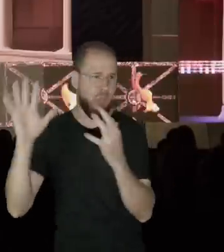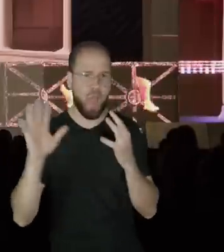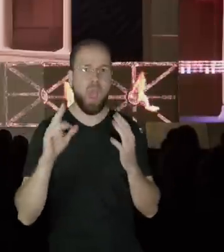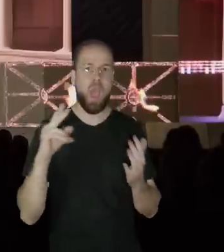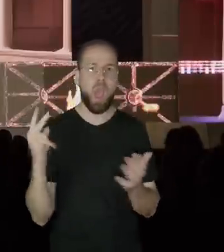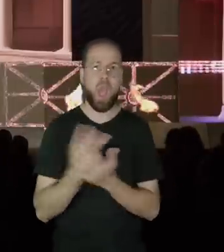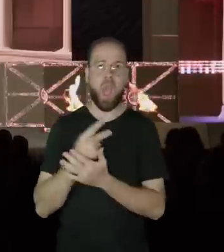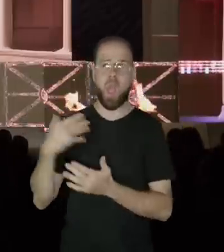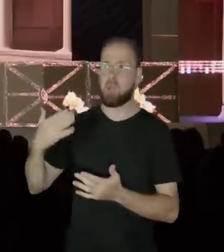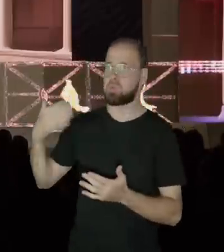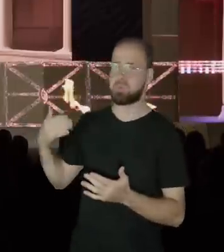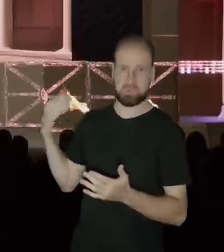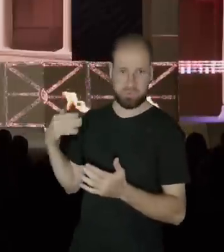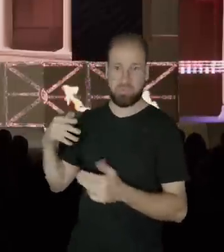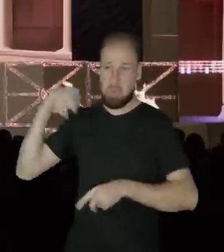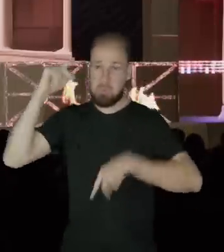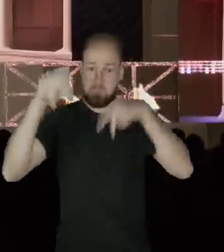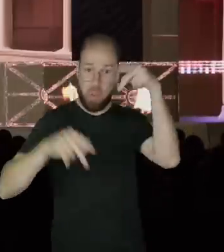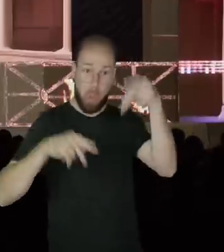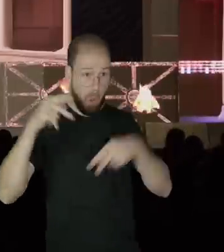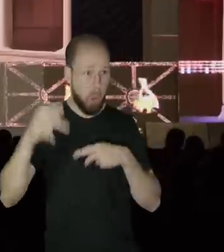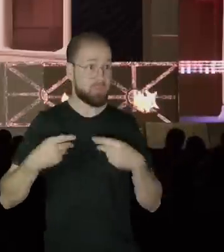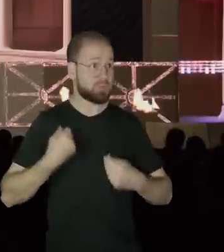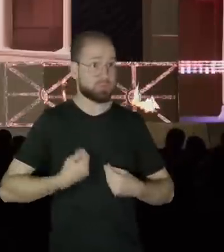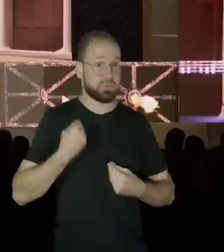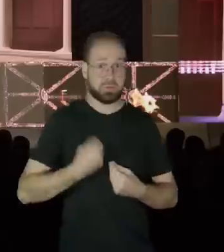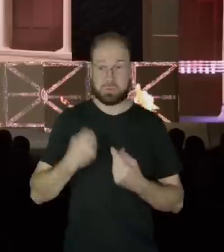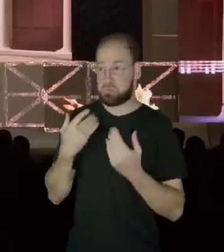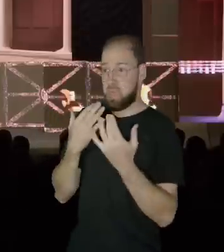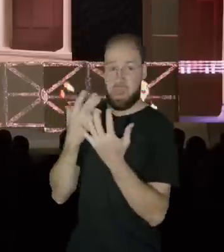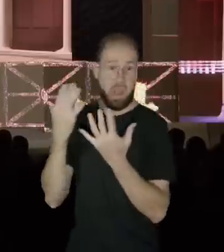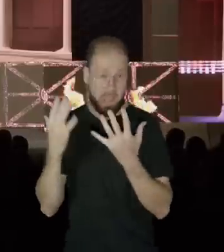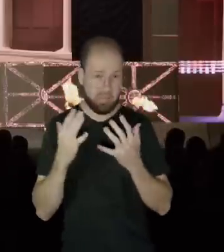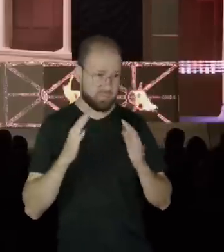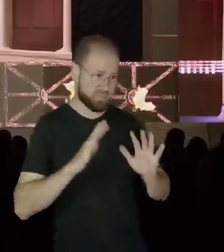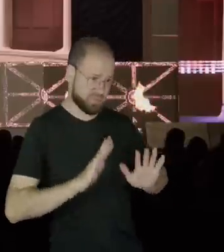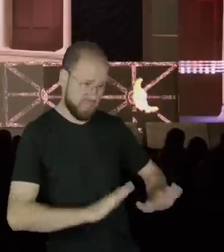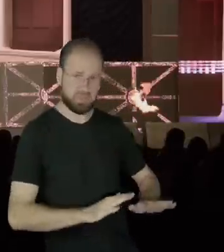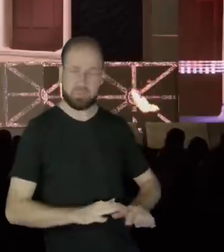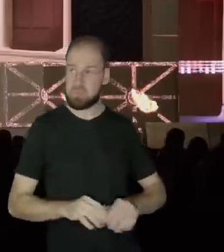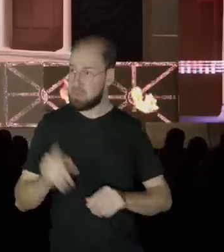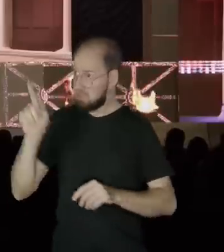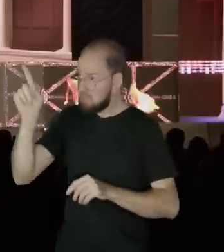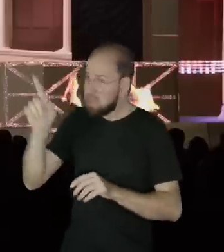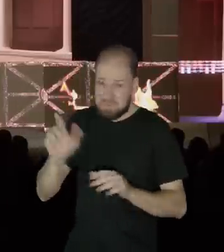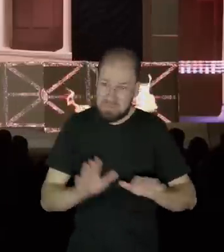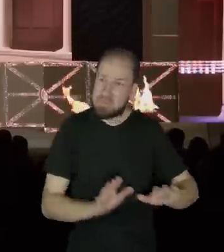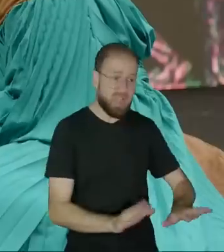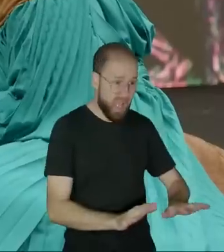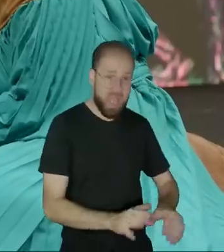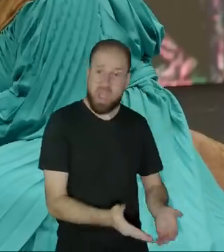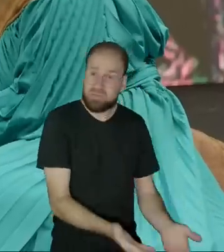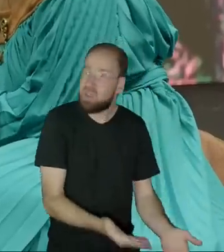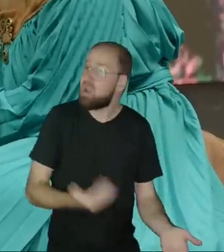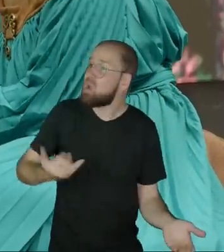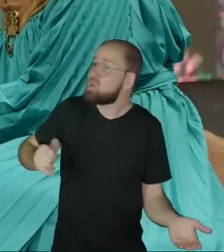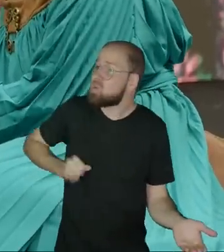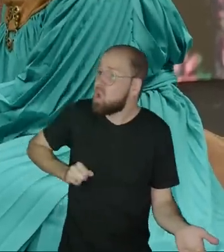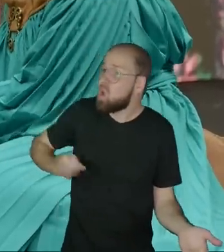recentes. O povo está agitado. Vamos embora. Deixá-lo aqui, Lívia. Ele sente